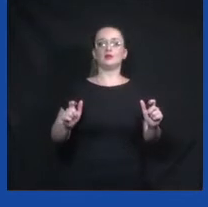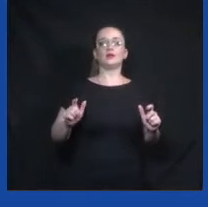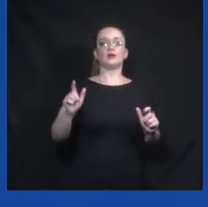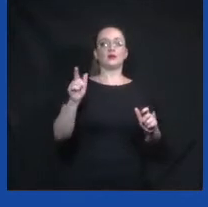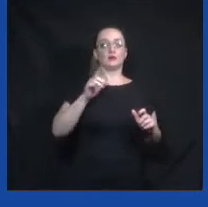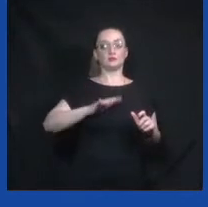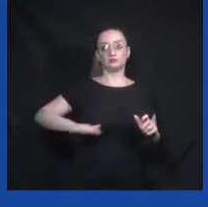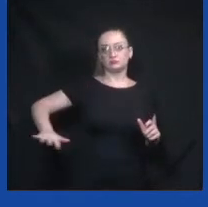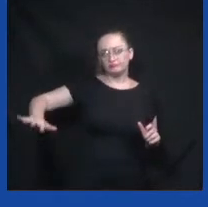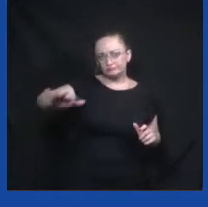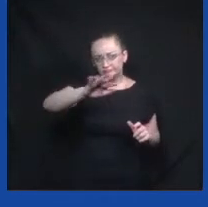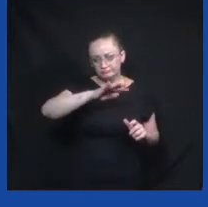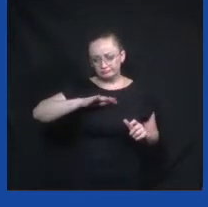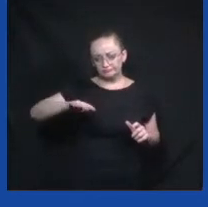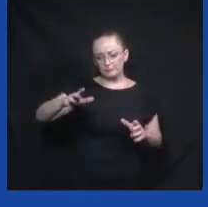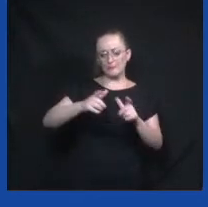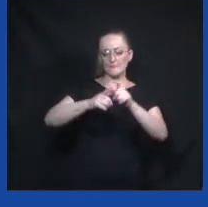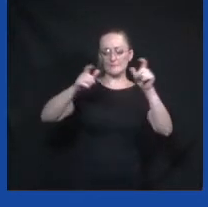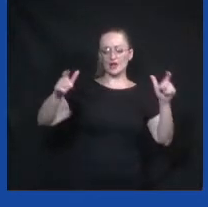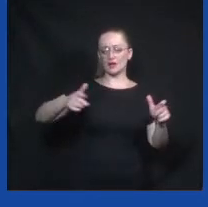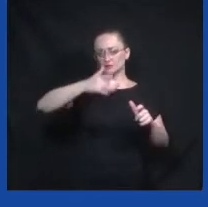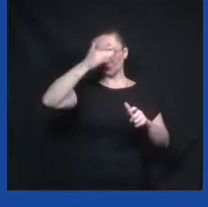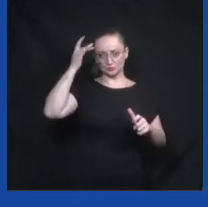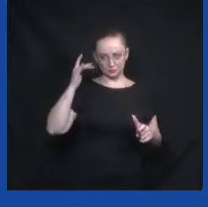número possível de pessoas,